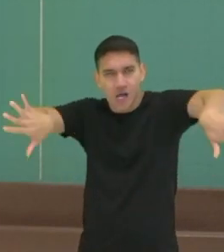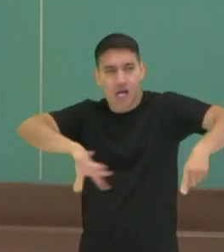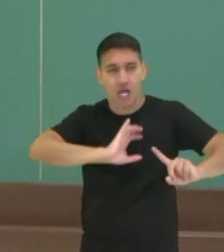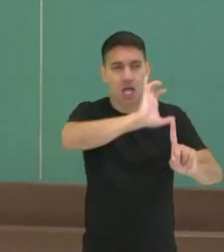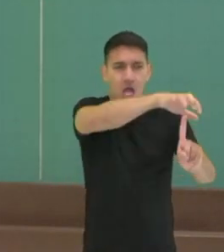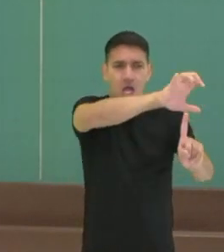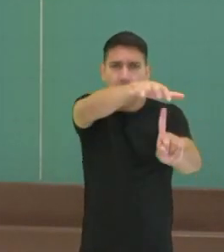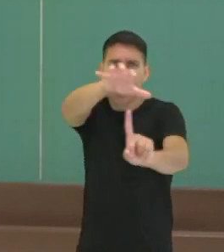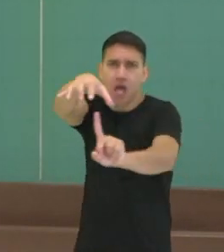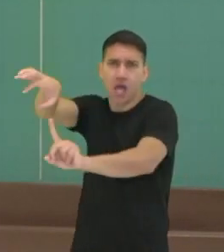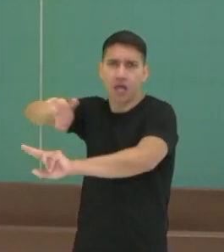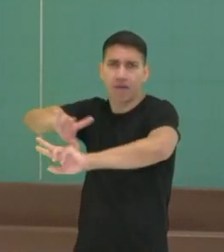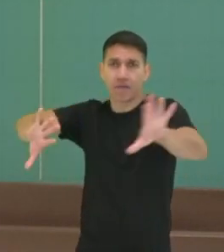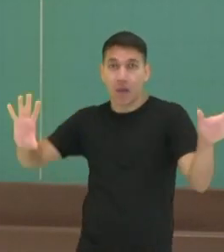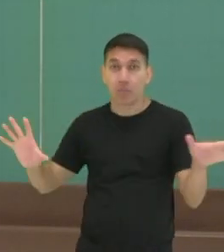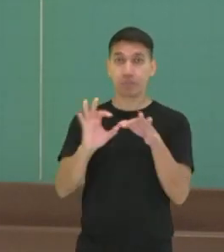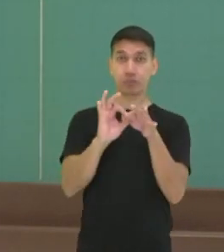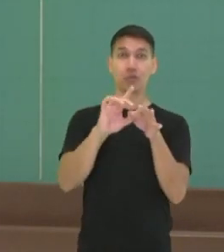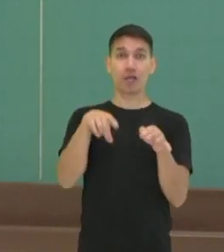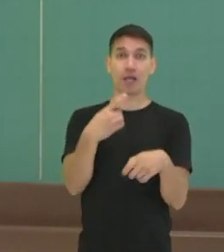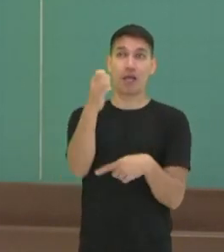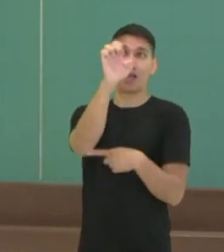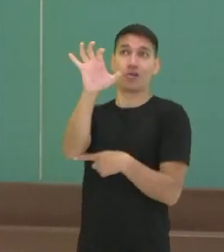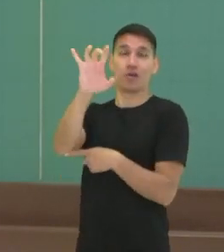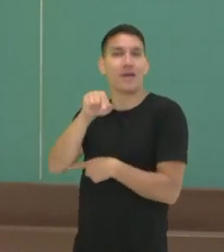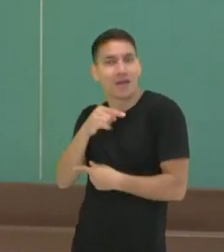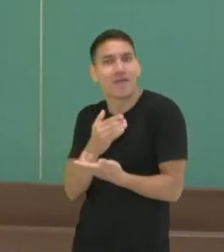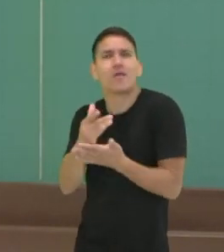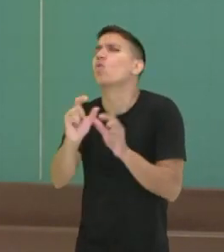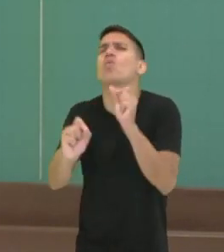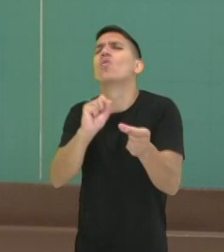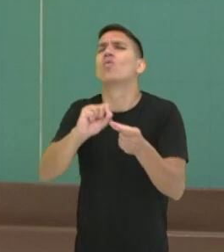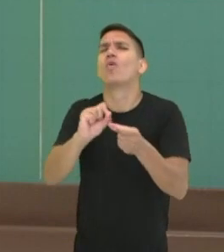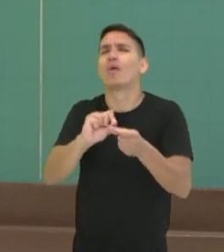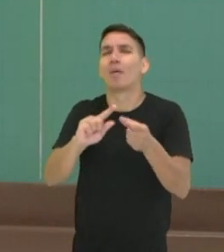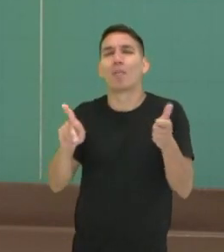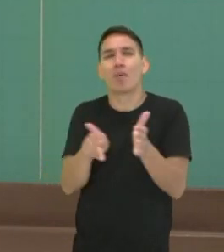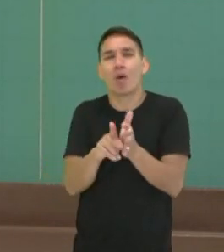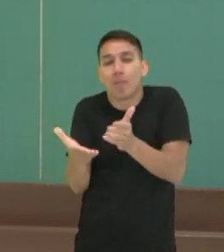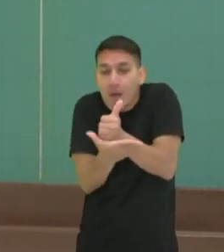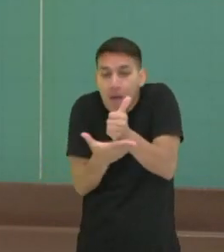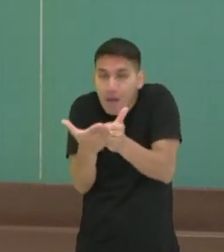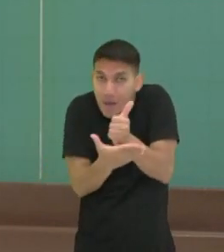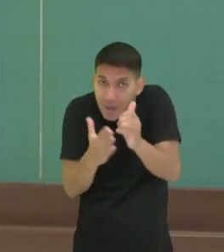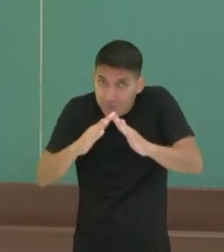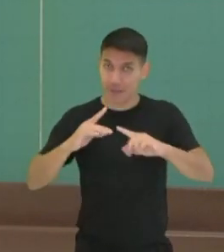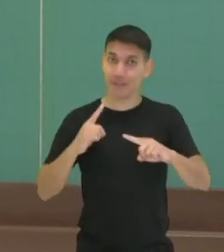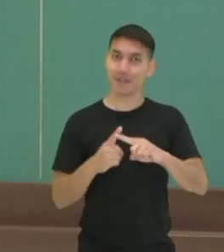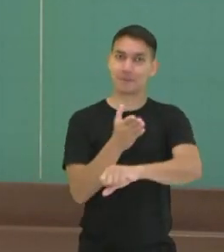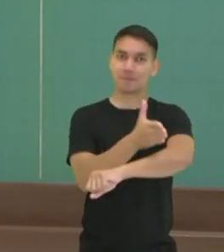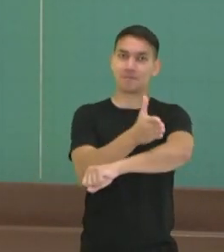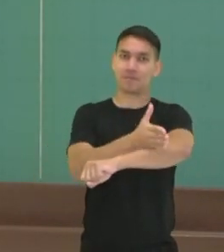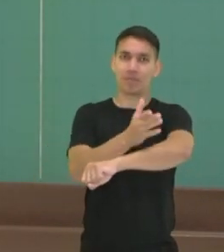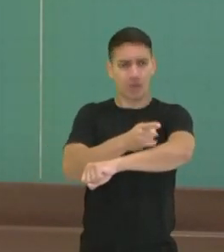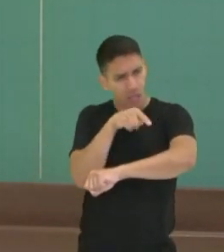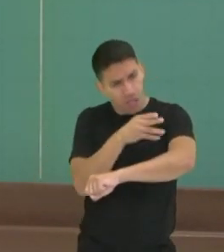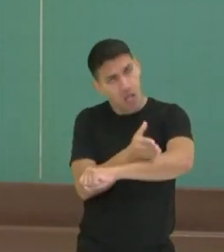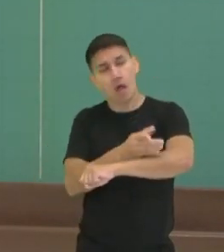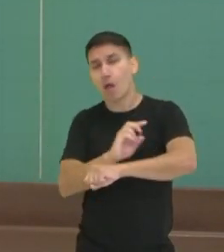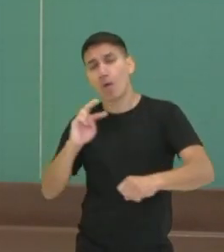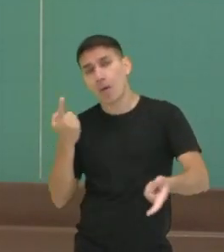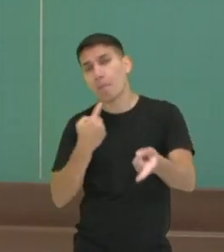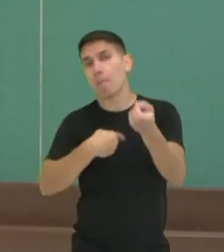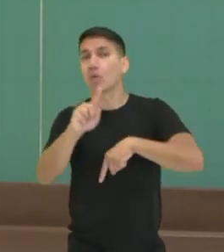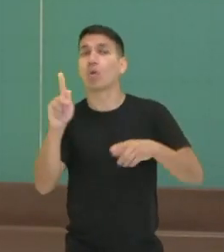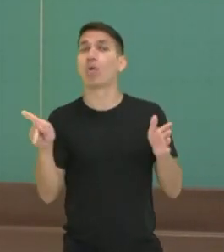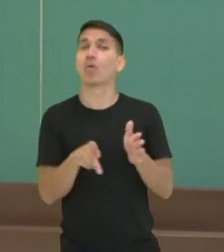E o que vai acontecer também? Ele vai fazer a base da igreja, a base da Idade Média. Então, a Idade Média ela vai se tornar um